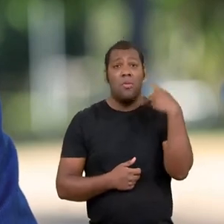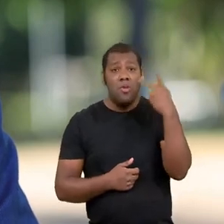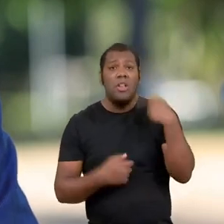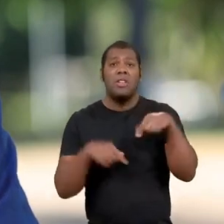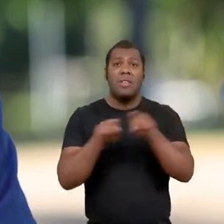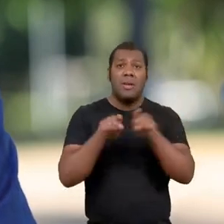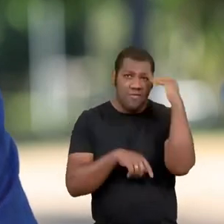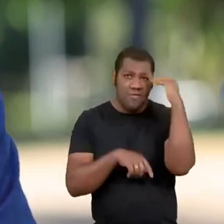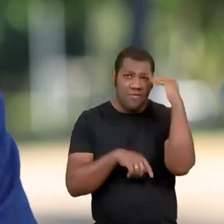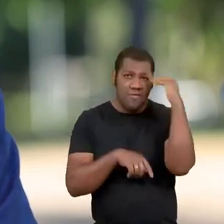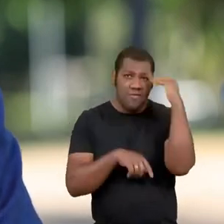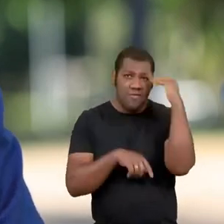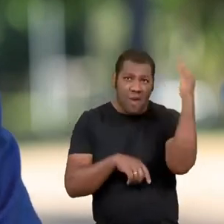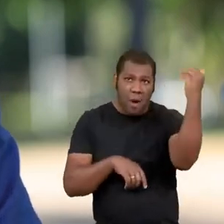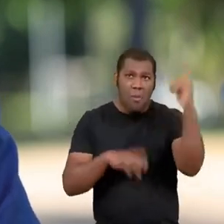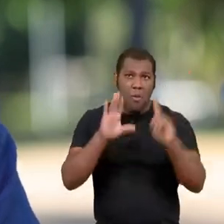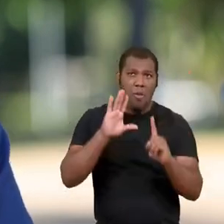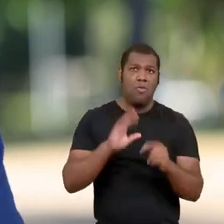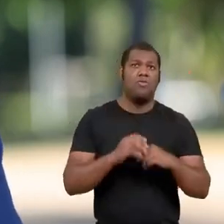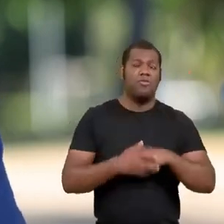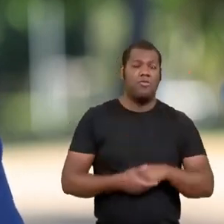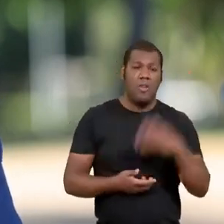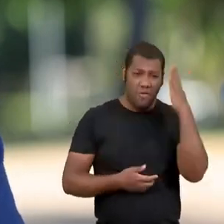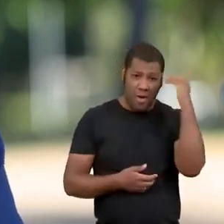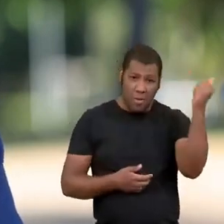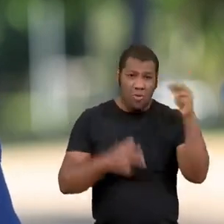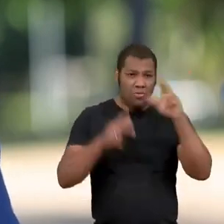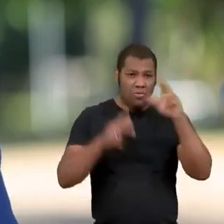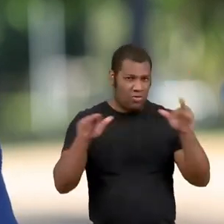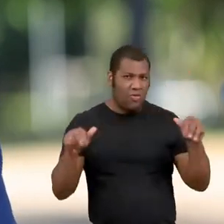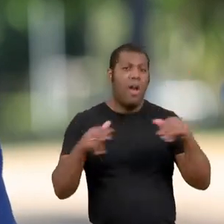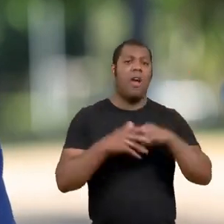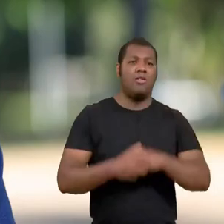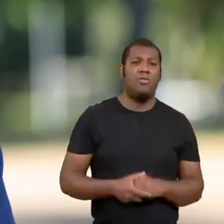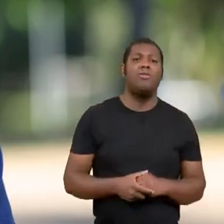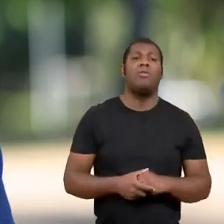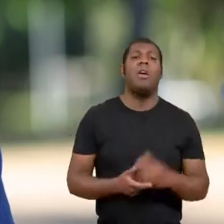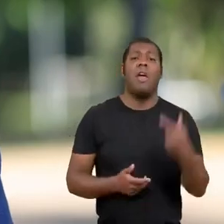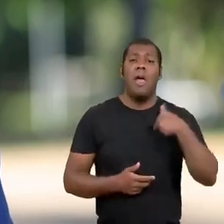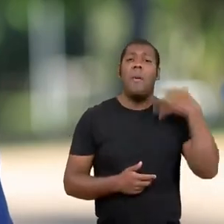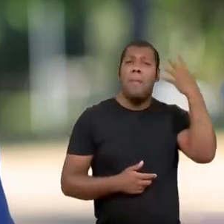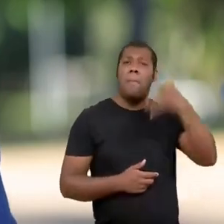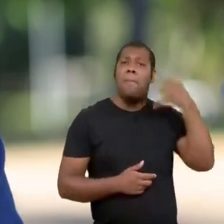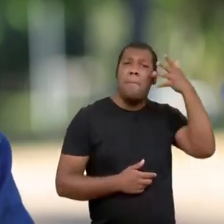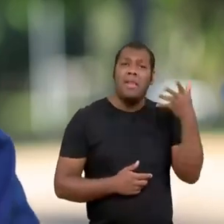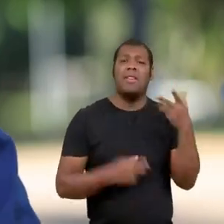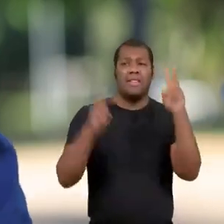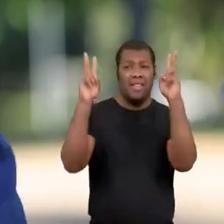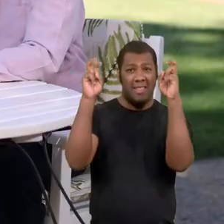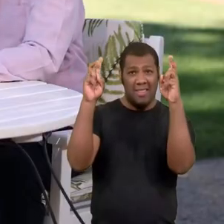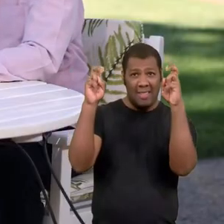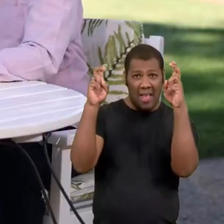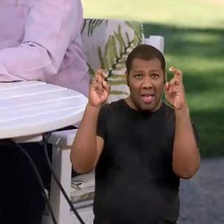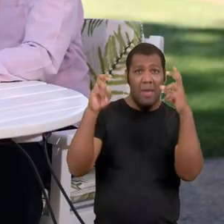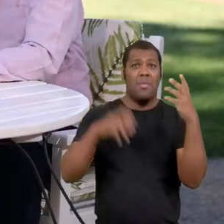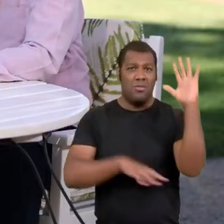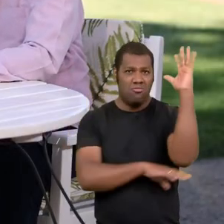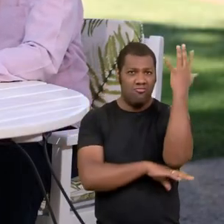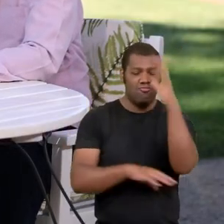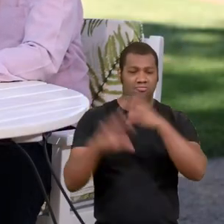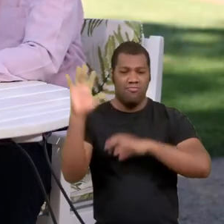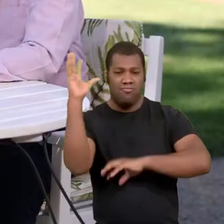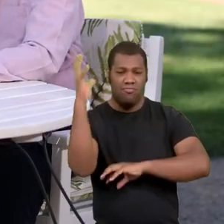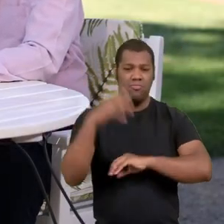o orador final desse encontro para falar da questão ambiental é esse show esse show vai ser embaixo da Torre